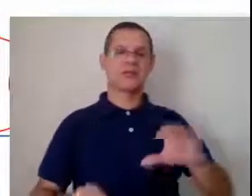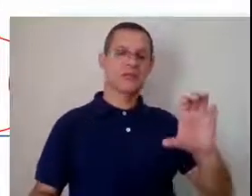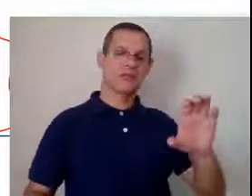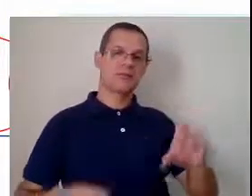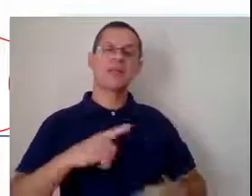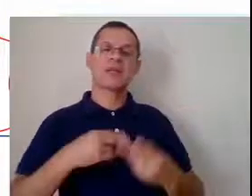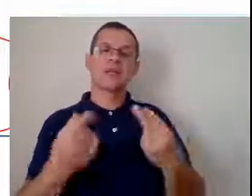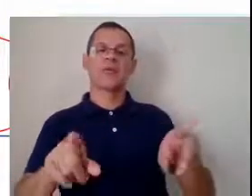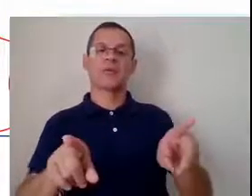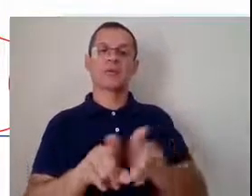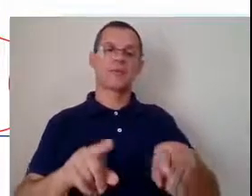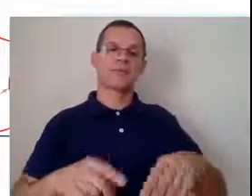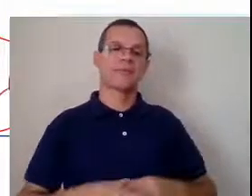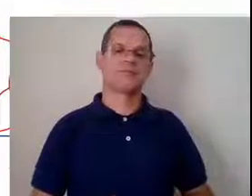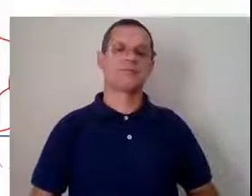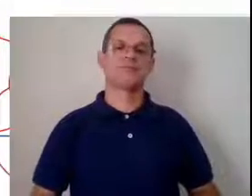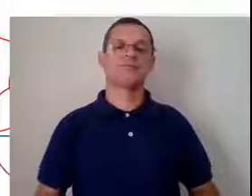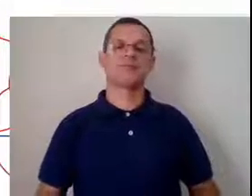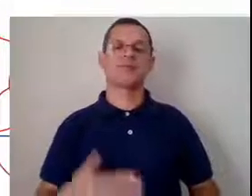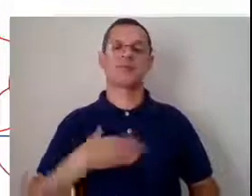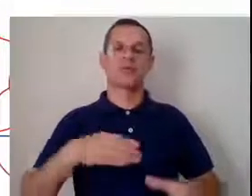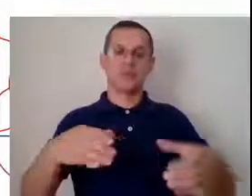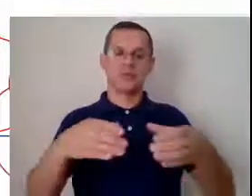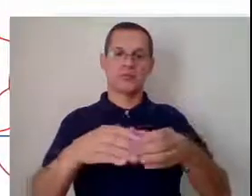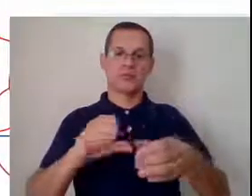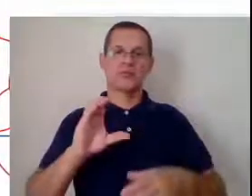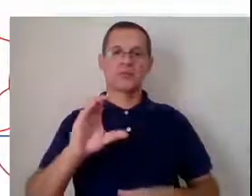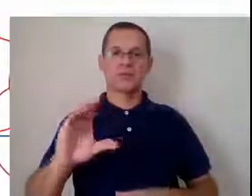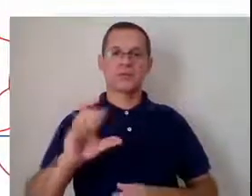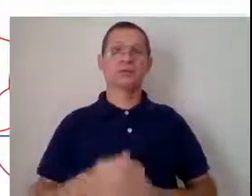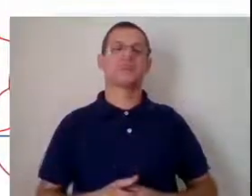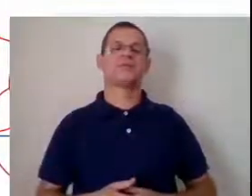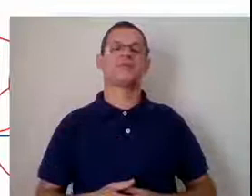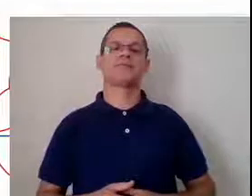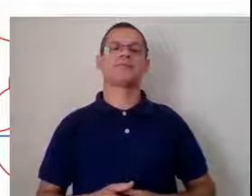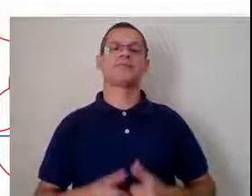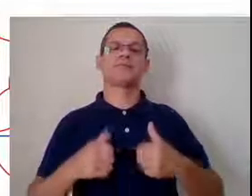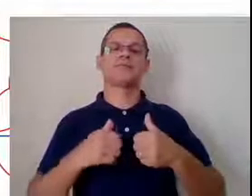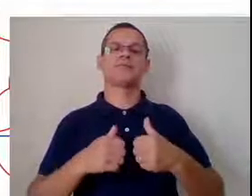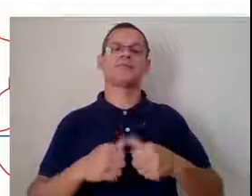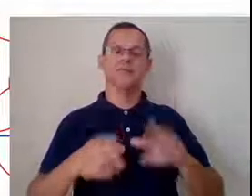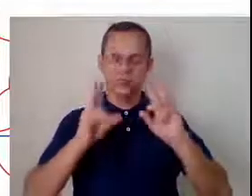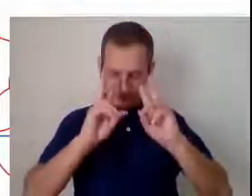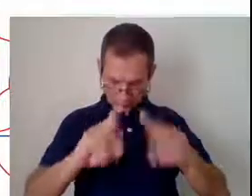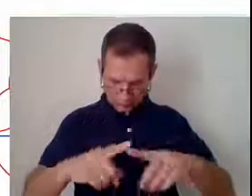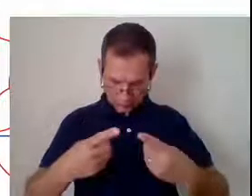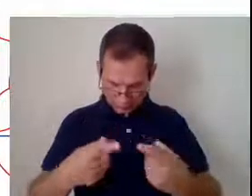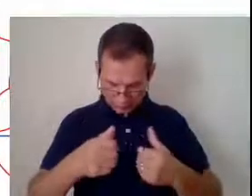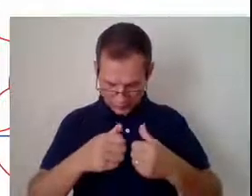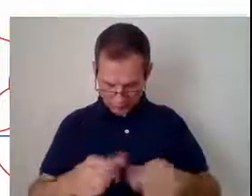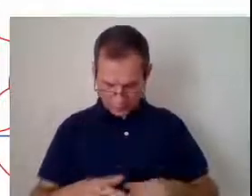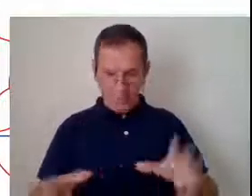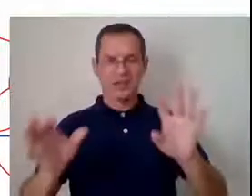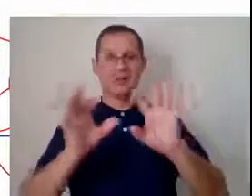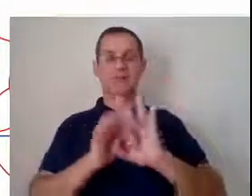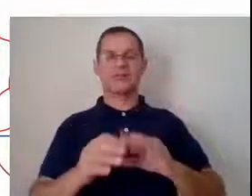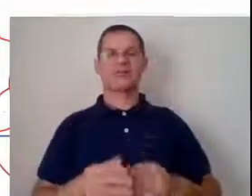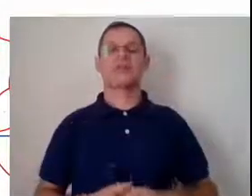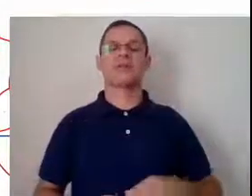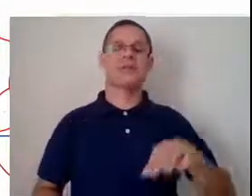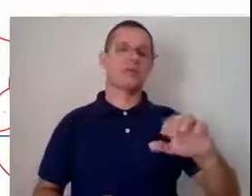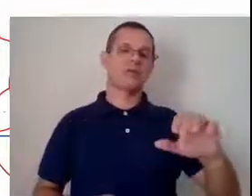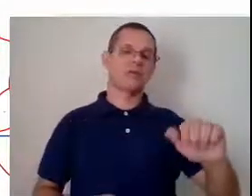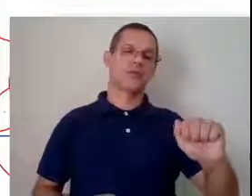algo em comum. Então, meu conjunto C estará aqui. porque ele está se relacionando com